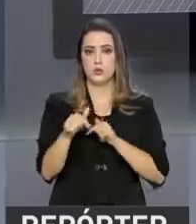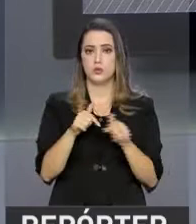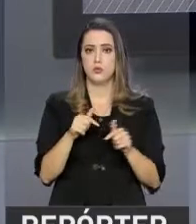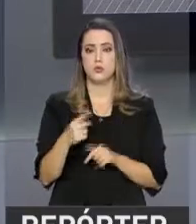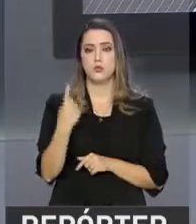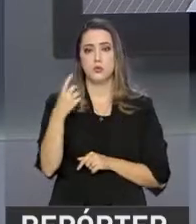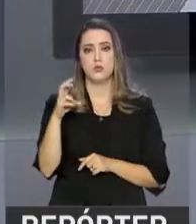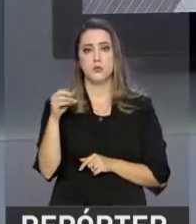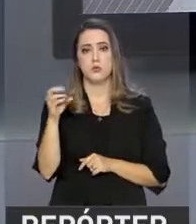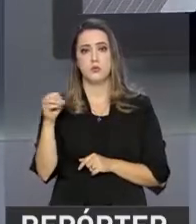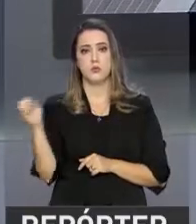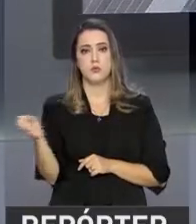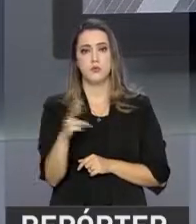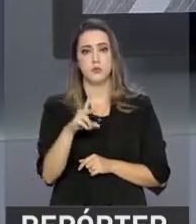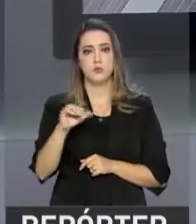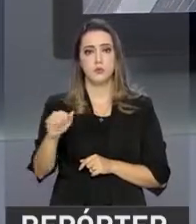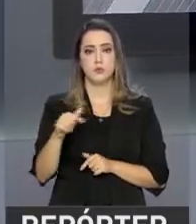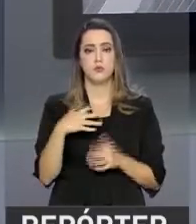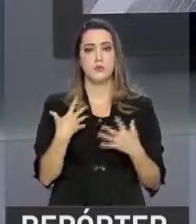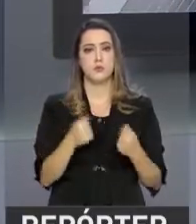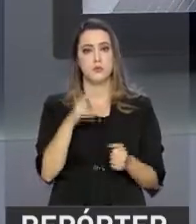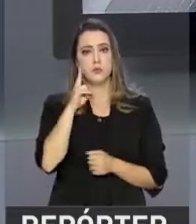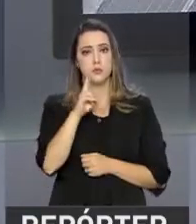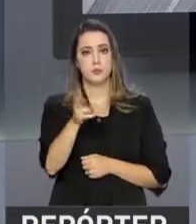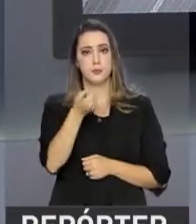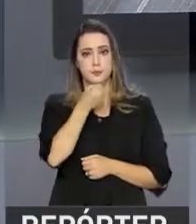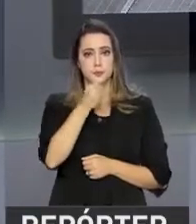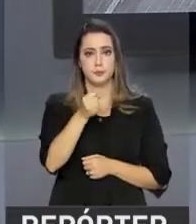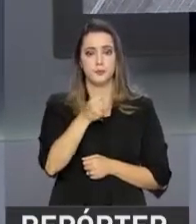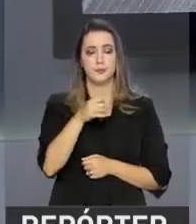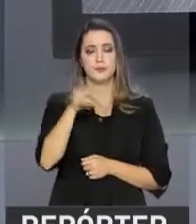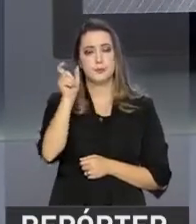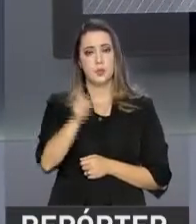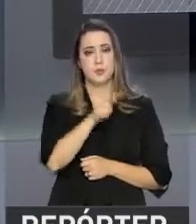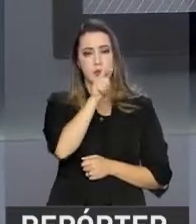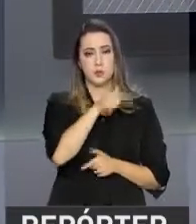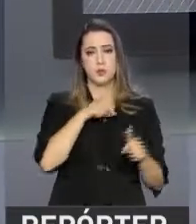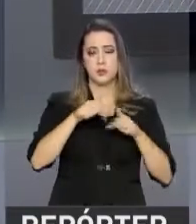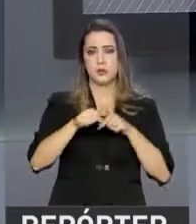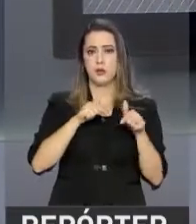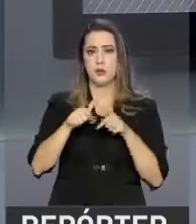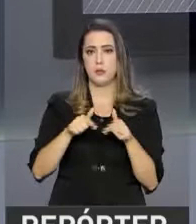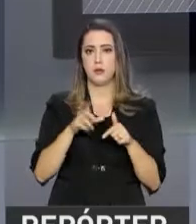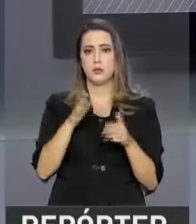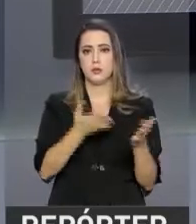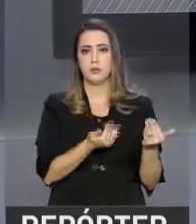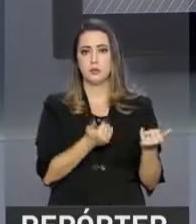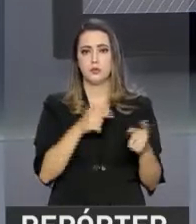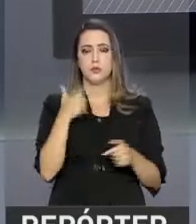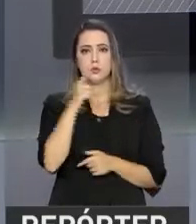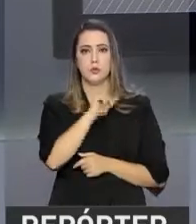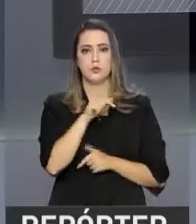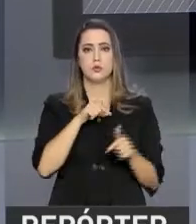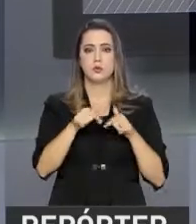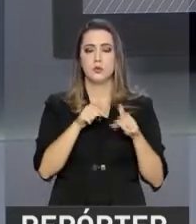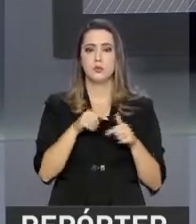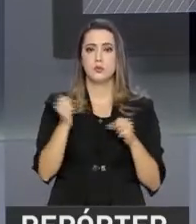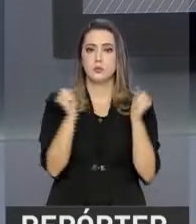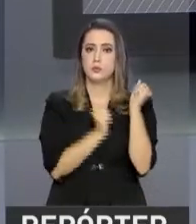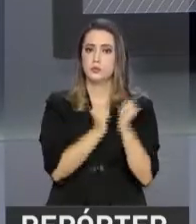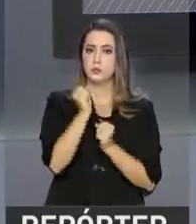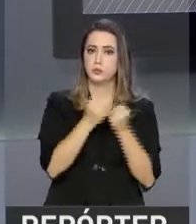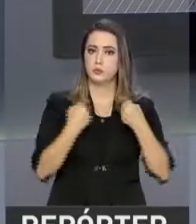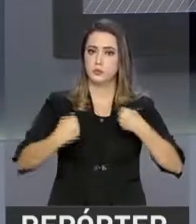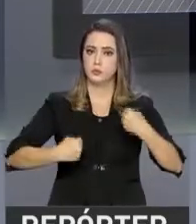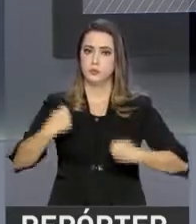trabalho, 1.500 novas vagas. Vamos ouvir agora o depoimento do Diego Forte. Ele é um dos jovens que conseguiu um emprego com a chegada